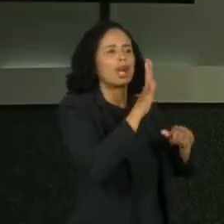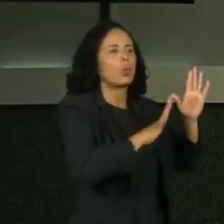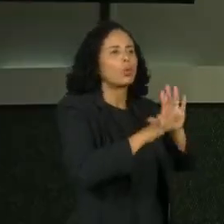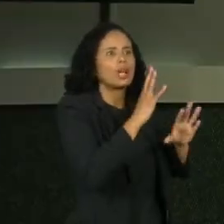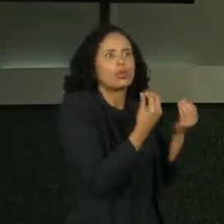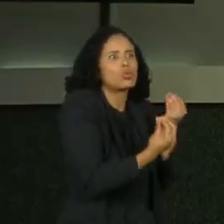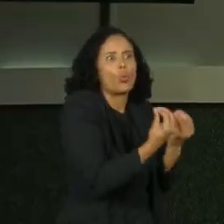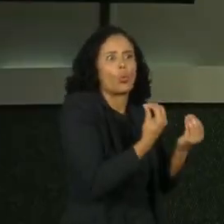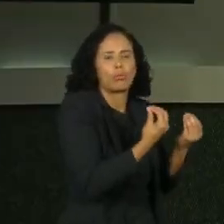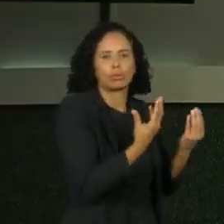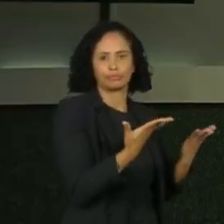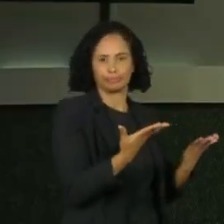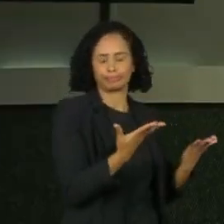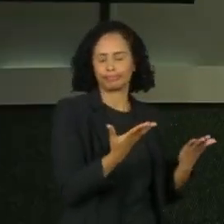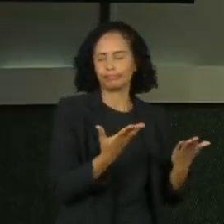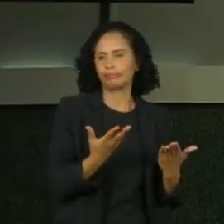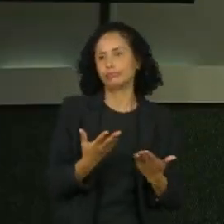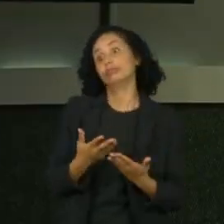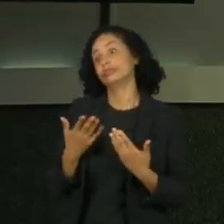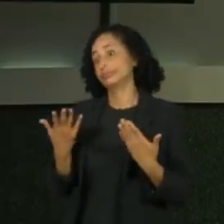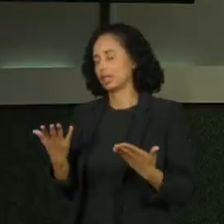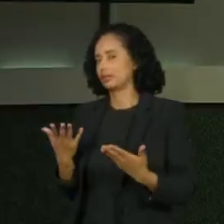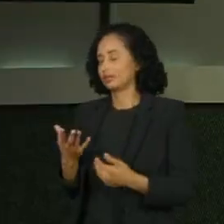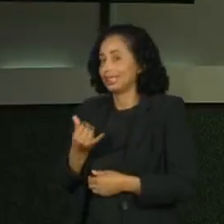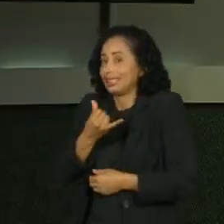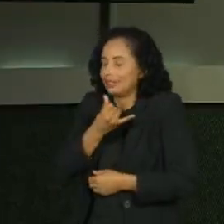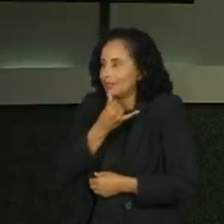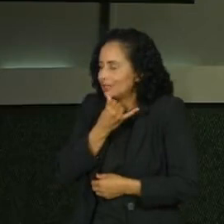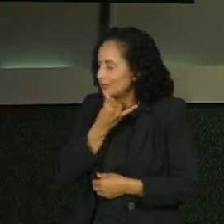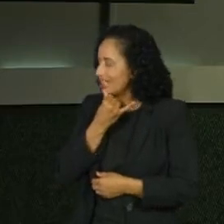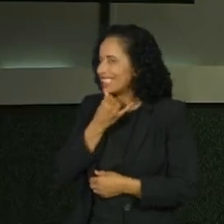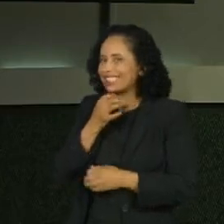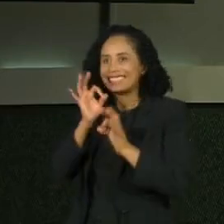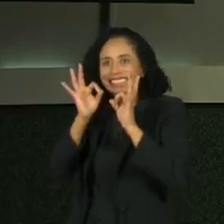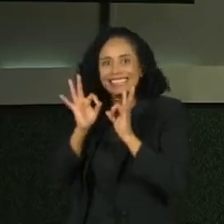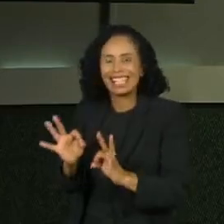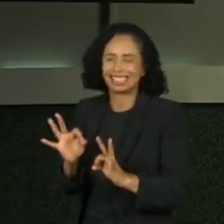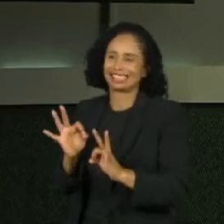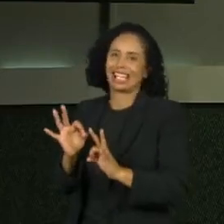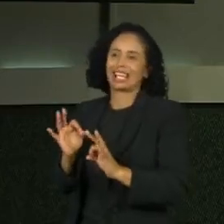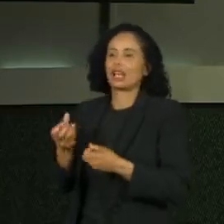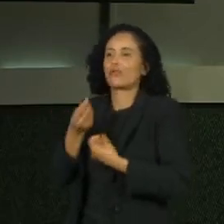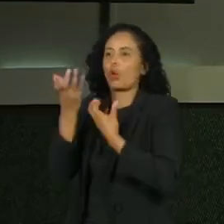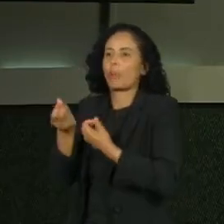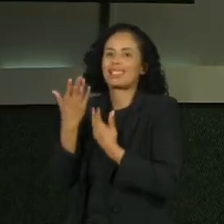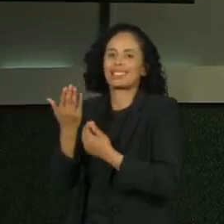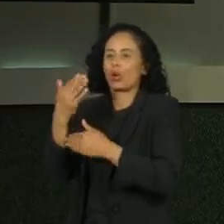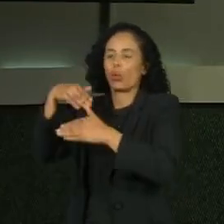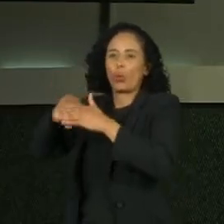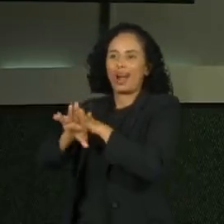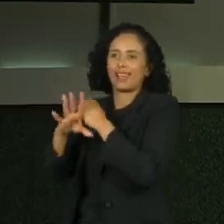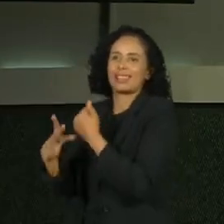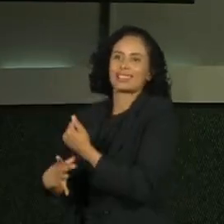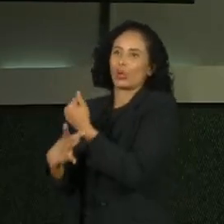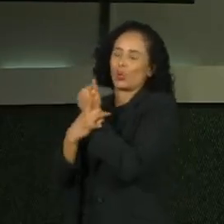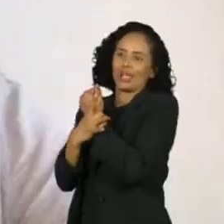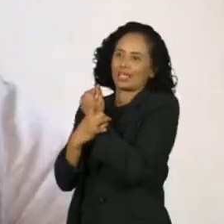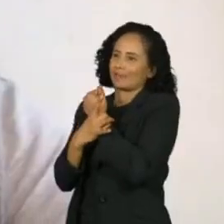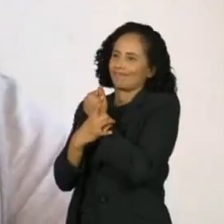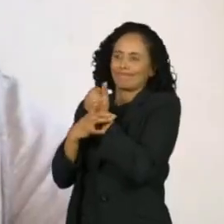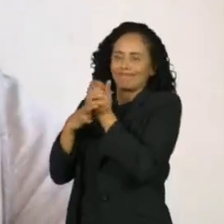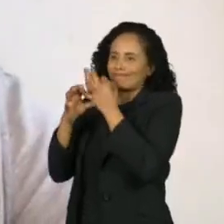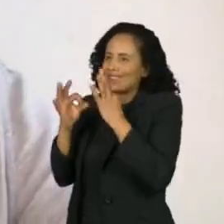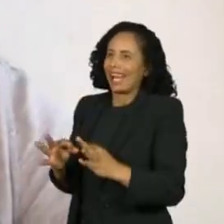É interessante, Aldo, que infelizmente não existe uma certeza quanto à questão da transparência dos fatos nesse caso